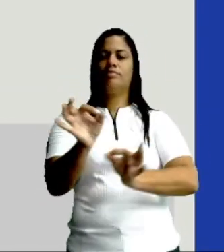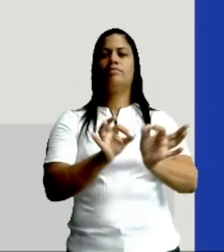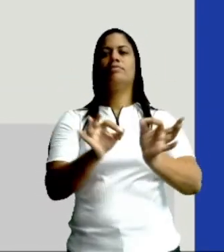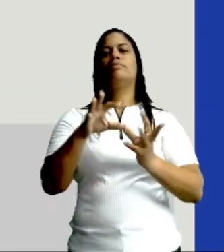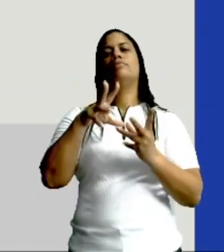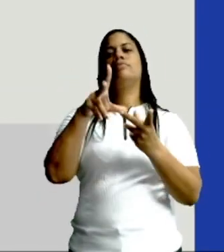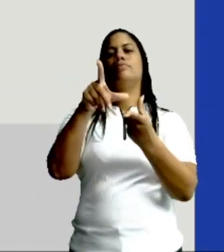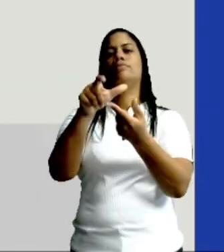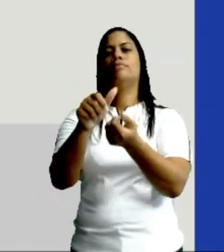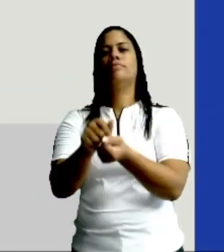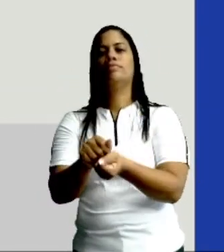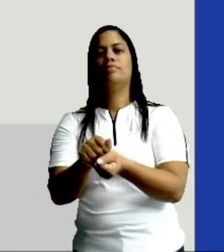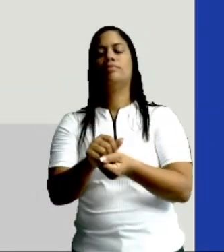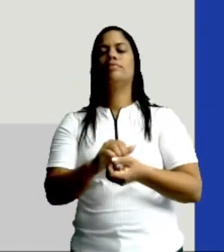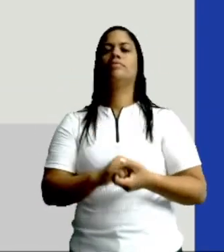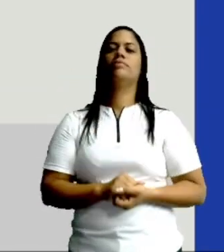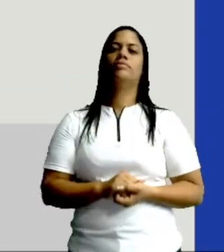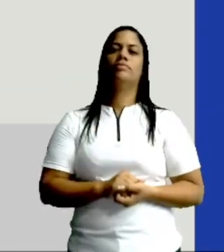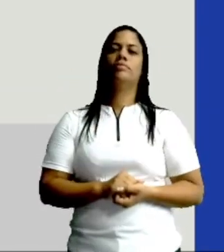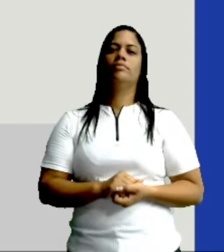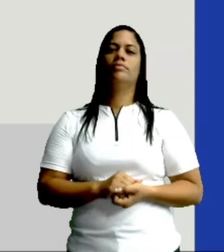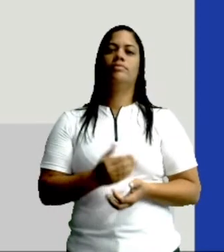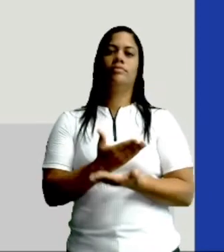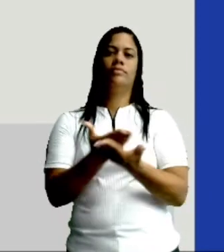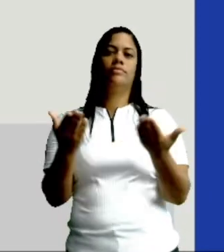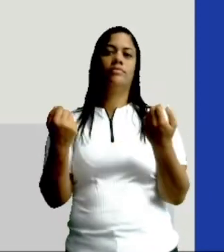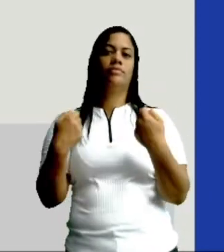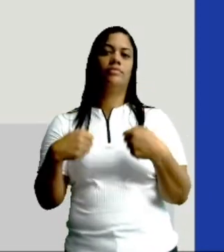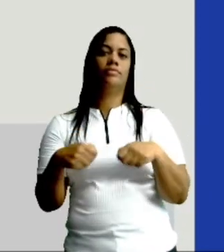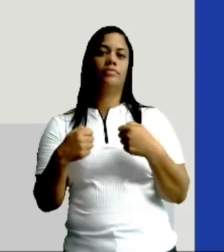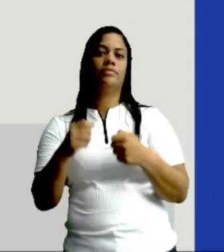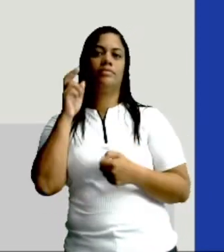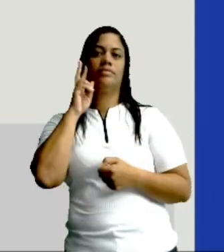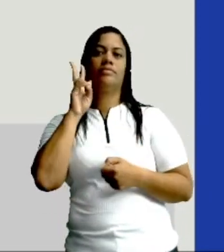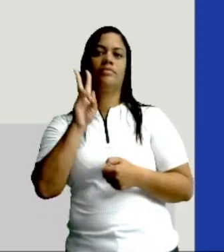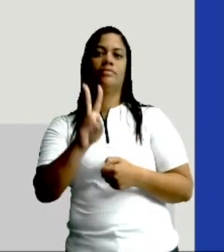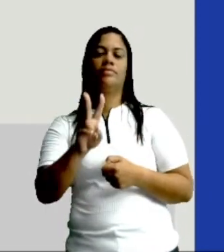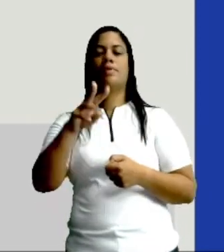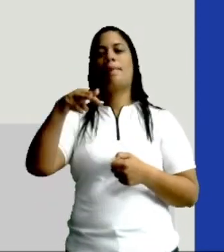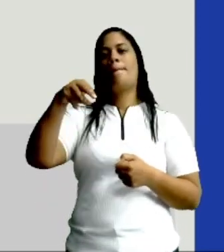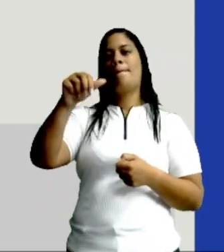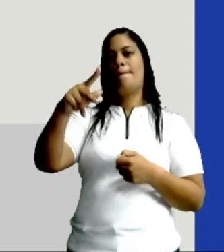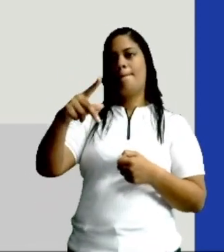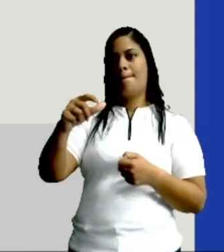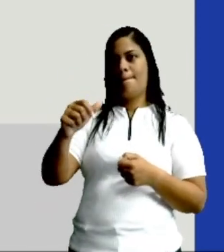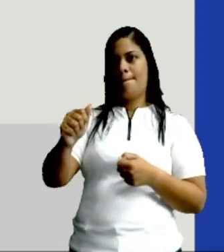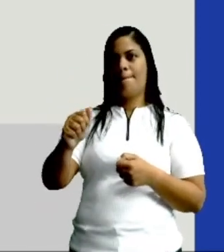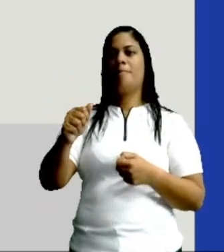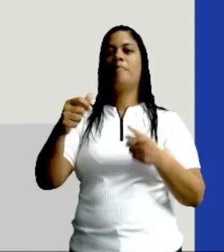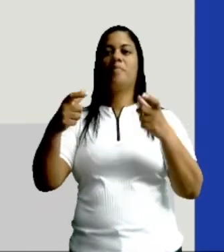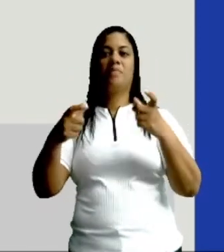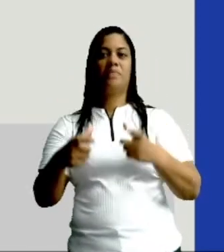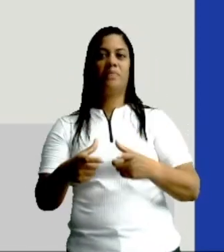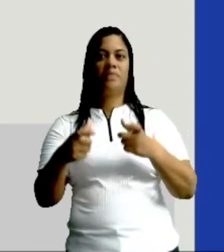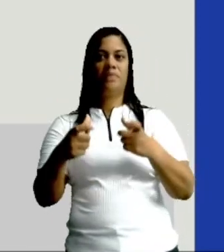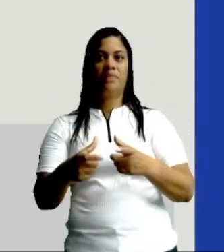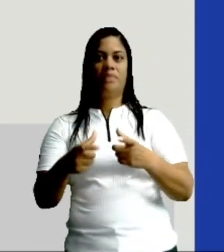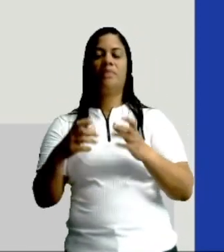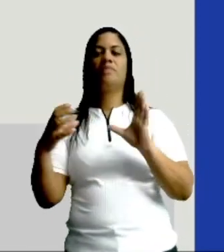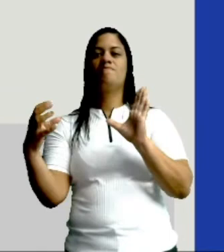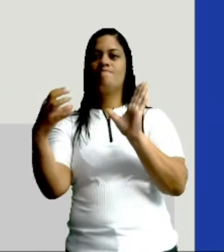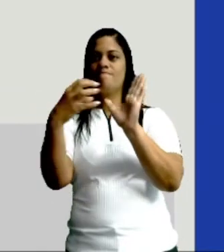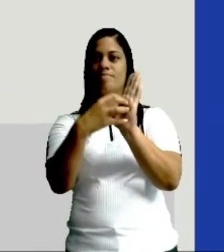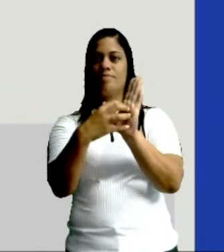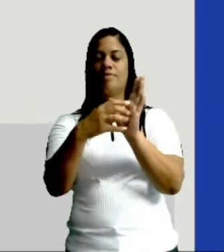vegetais do mundo. Então, gente, vocês precisam ver aí nesse mapa que nessas regiões mais